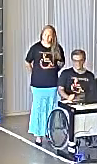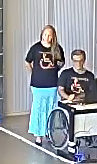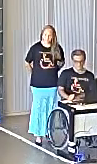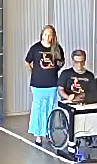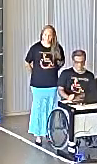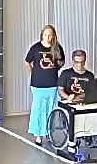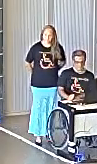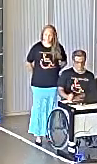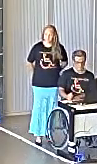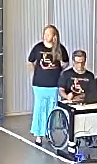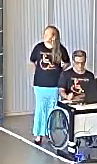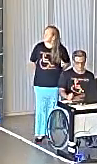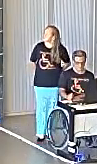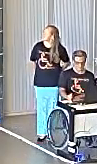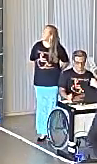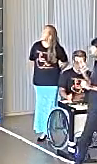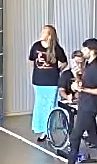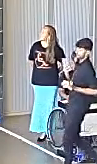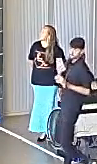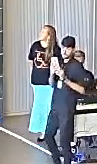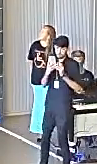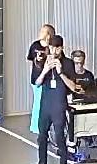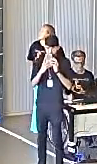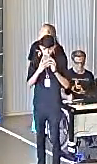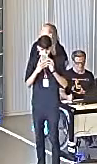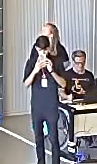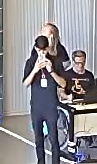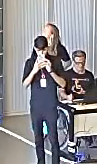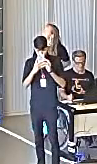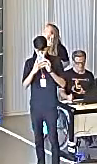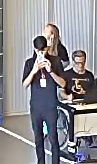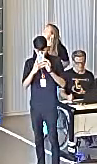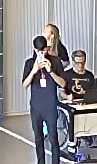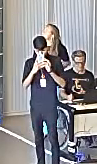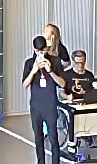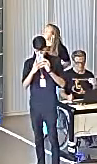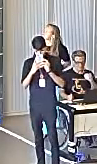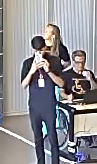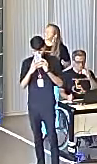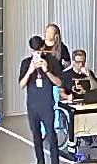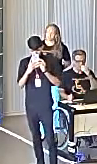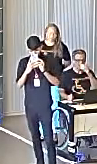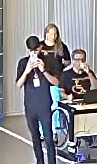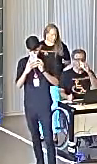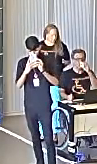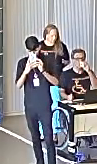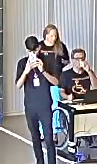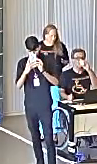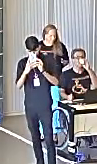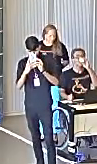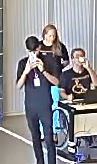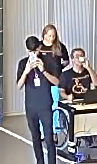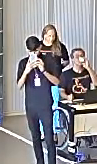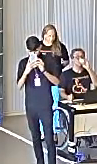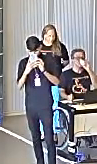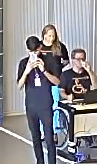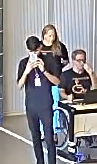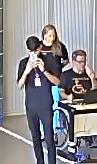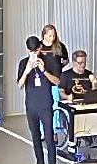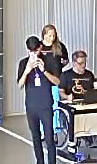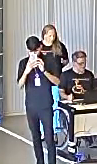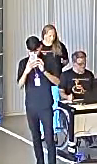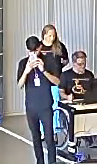Wallace é supervisor de fiscalização da ANTT por causa da impossibilidade de embarque